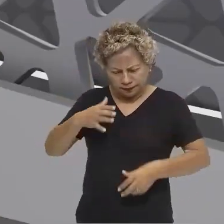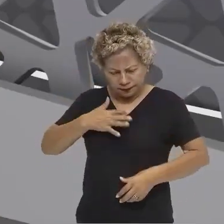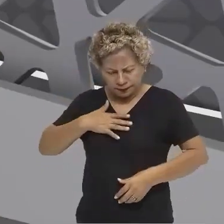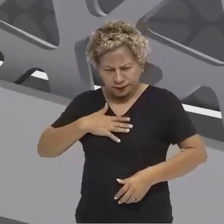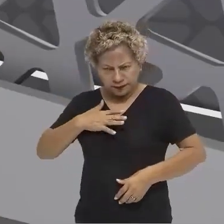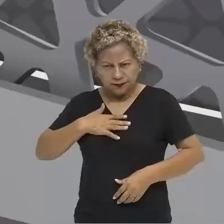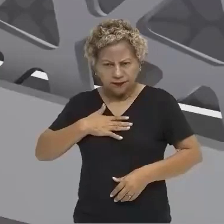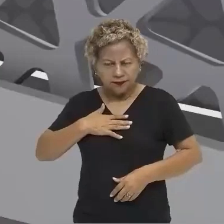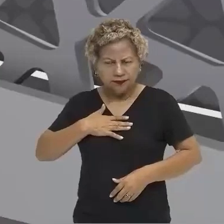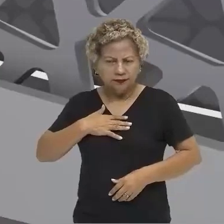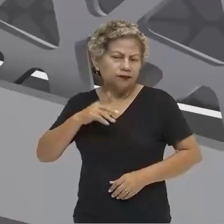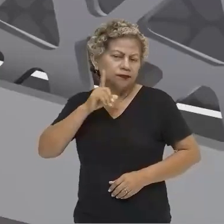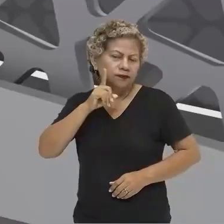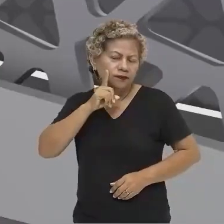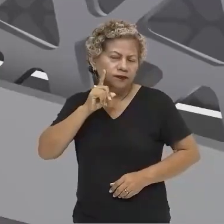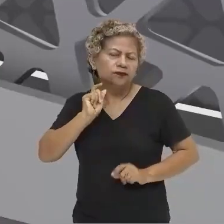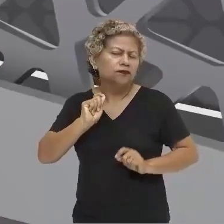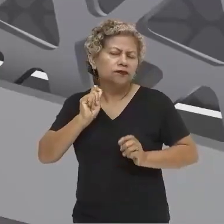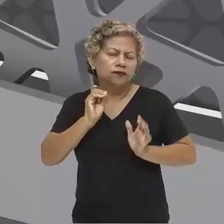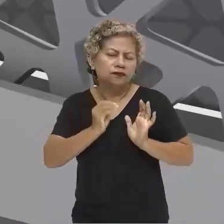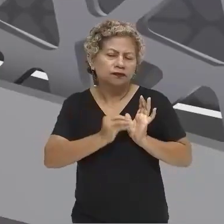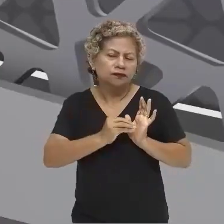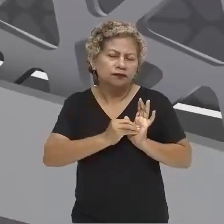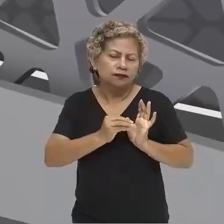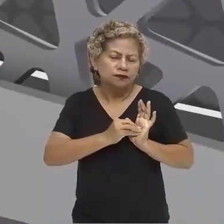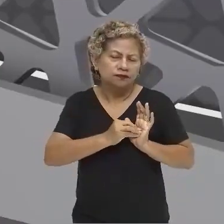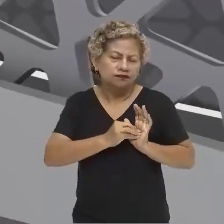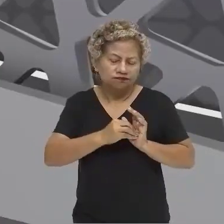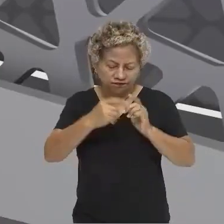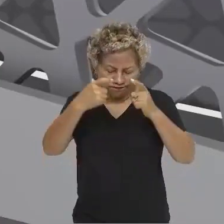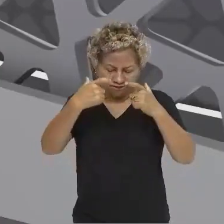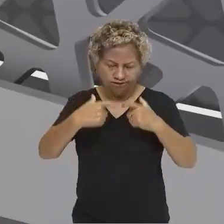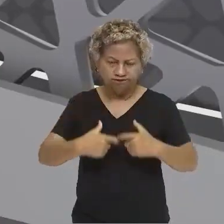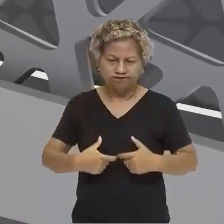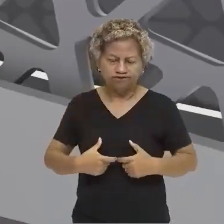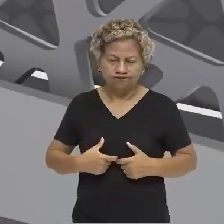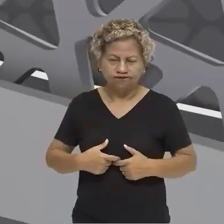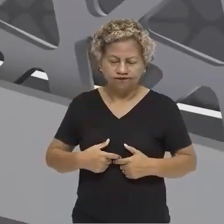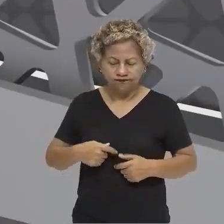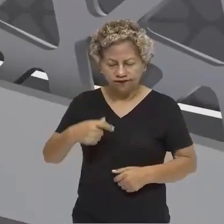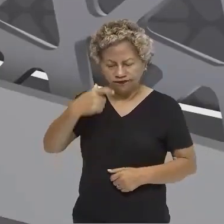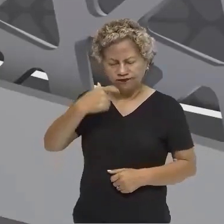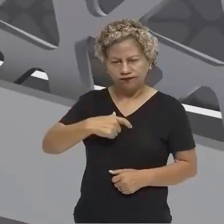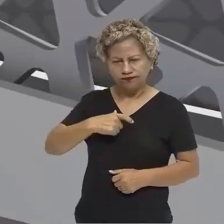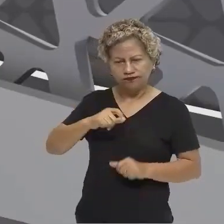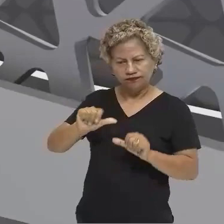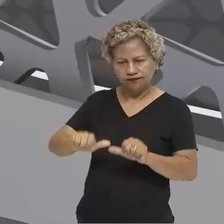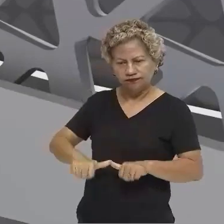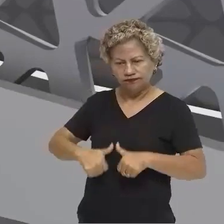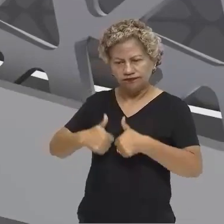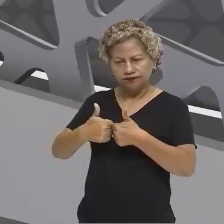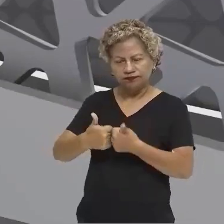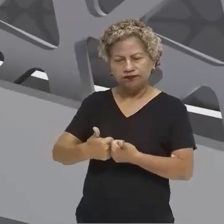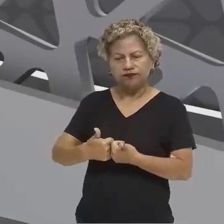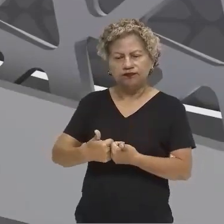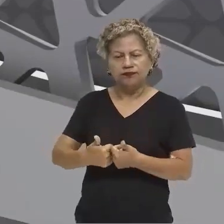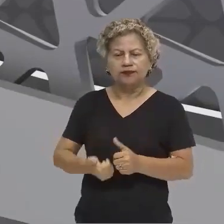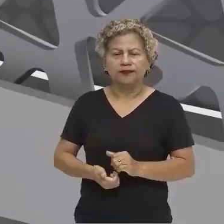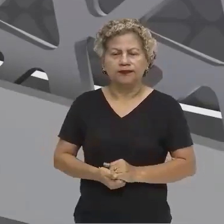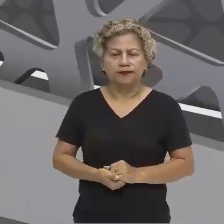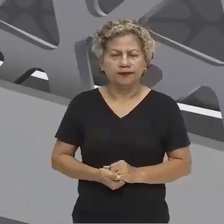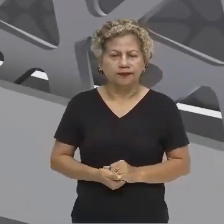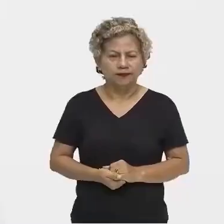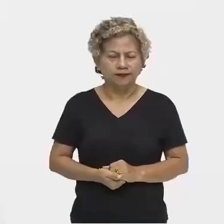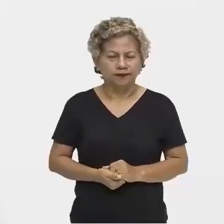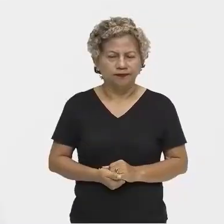presentes no meu dia a dia? O que está faltando? O que falta eu fazer para melhorar um pouco? E aí, eu preciso do